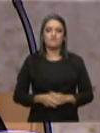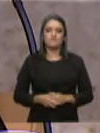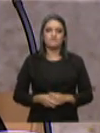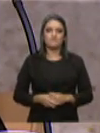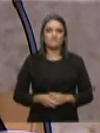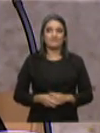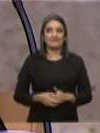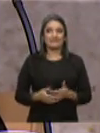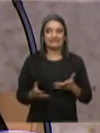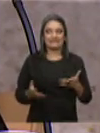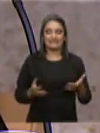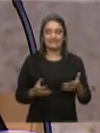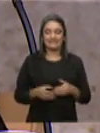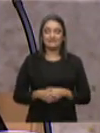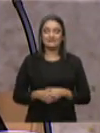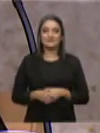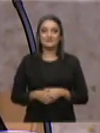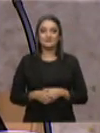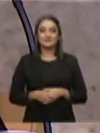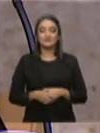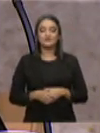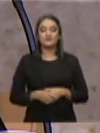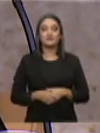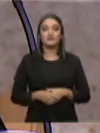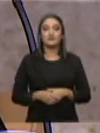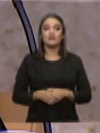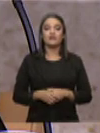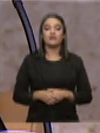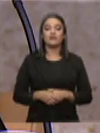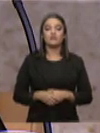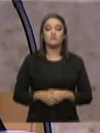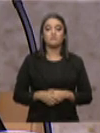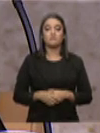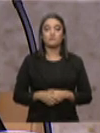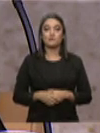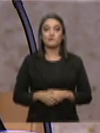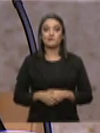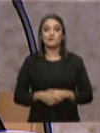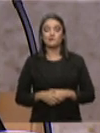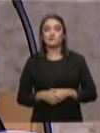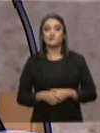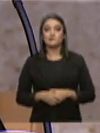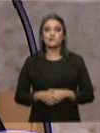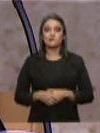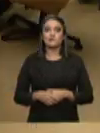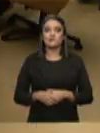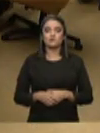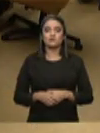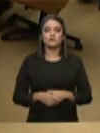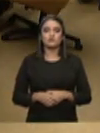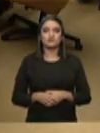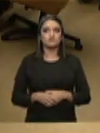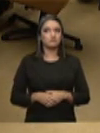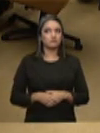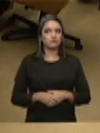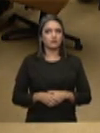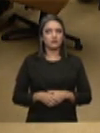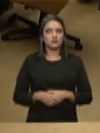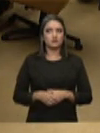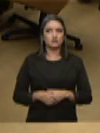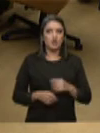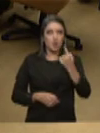E aí, ministro Roberto? Mas nós temos que fazer... Só um minutinho, presidente, me perdoe. Debater a tese. Não temos outra divergência que não